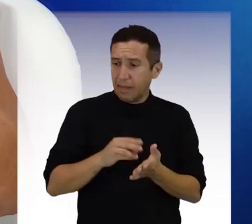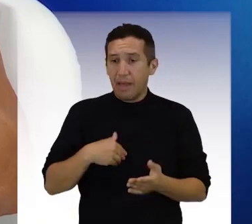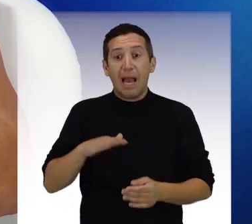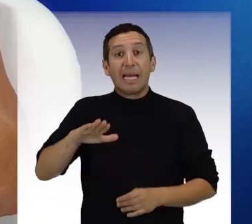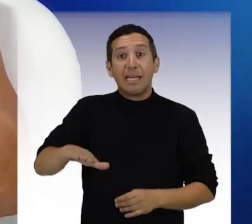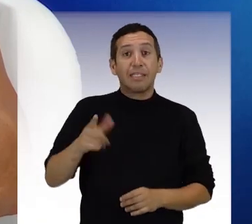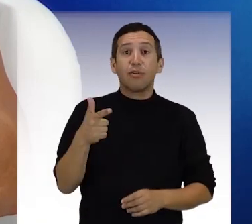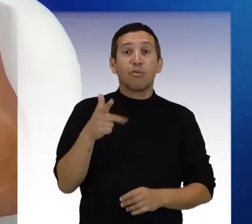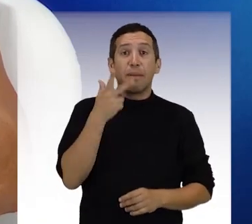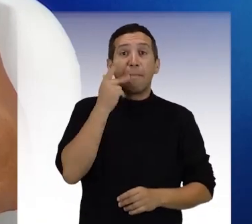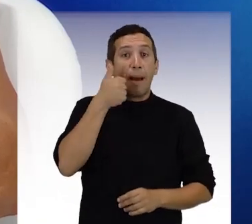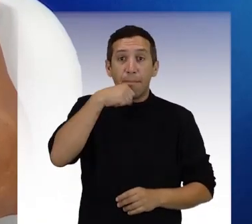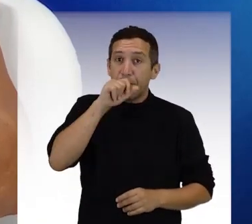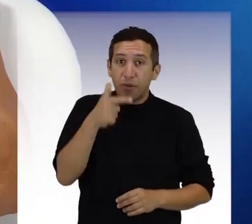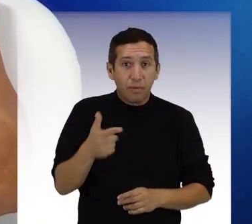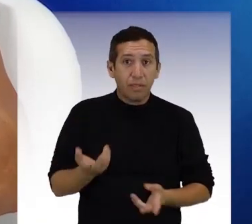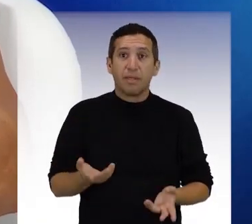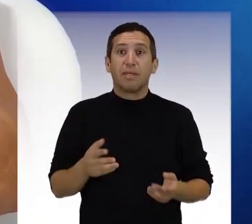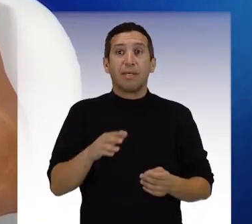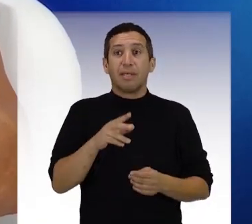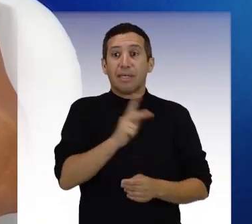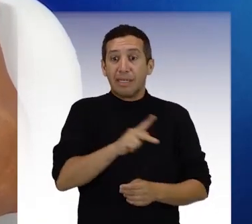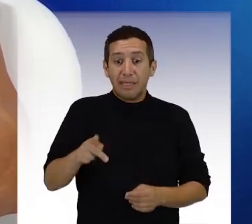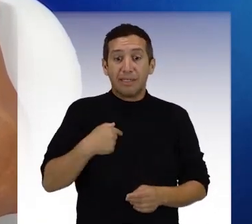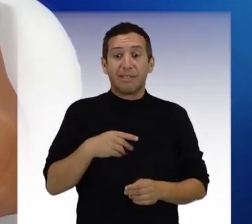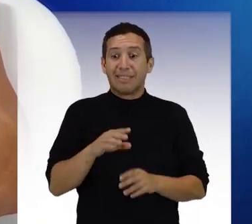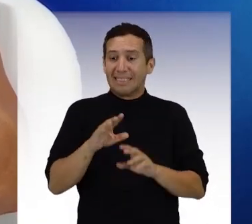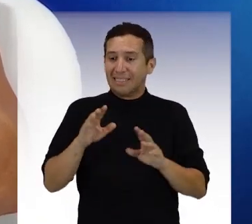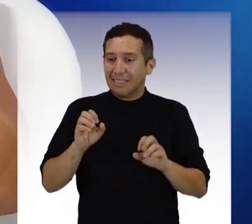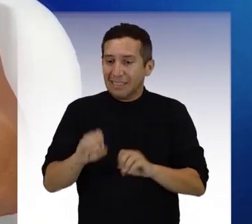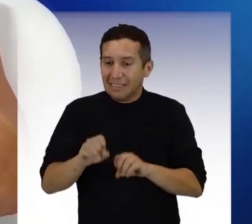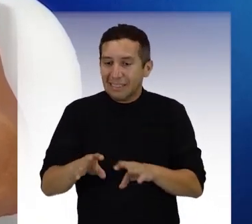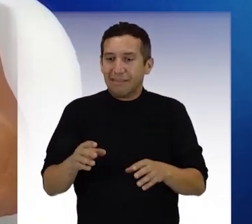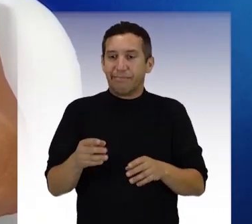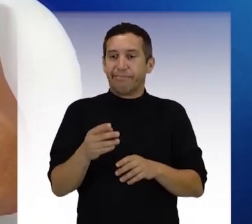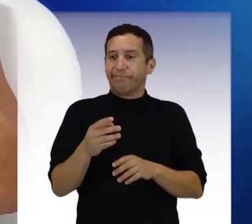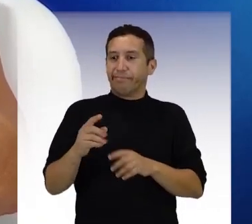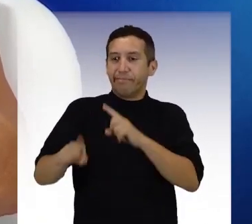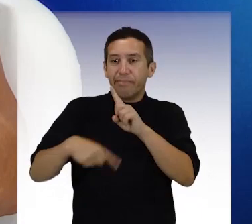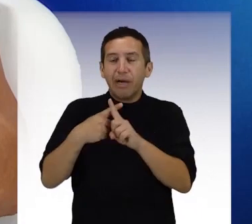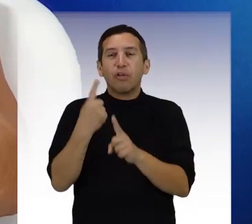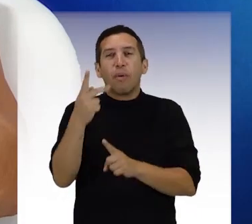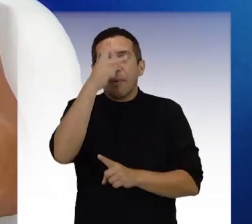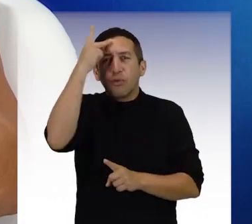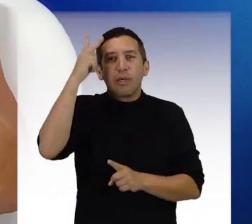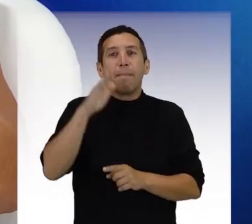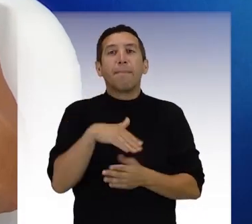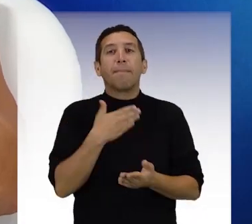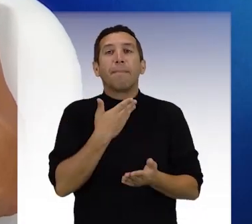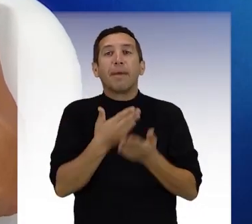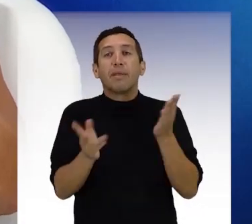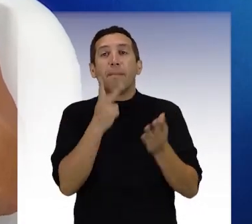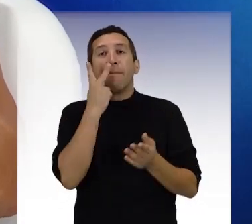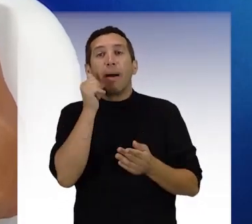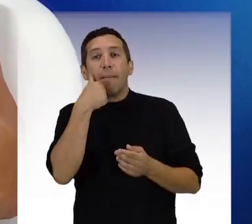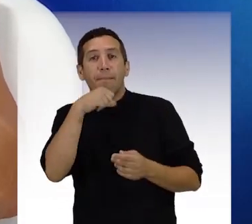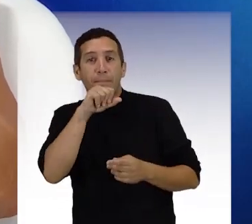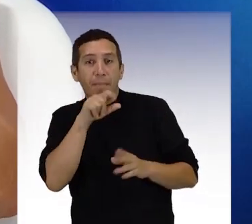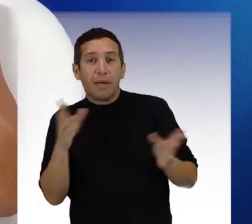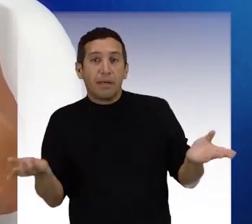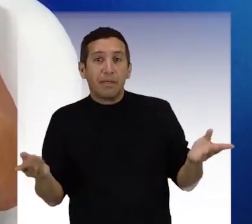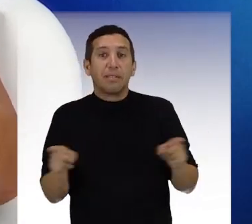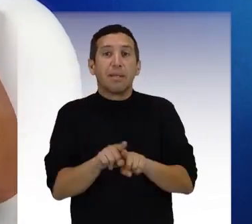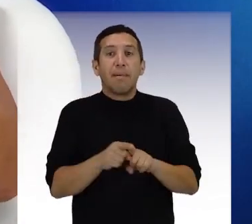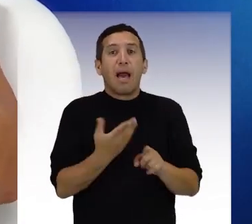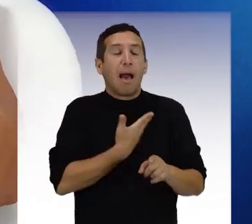parente que não tem mais, né? É a criança que não tem mais pai. São professoras hoje que têm que lidar com crianças órfãs, às vezes numa sala com mais de um